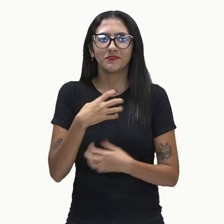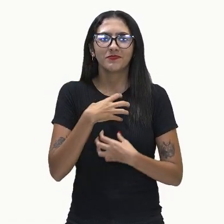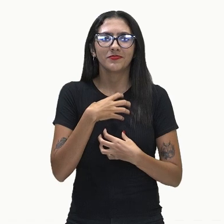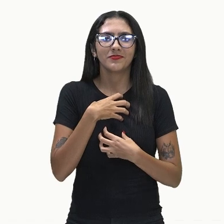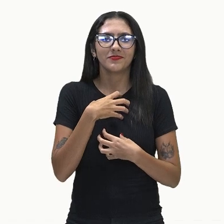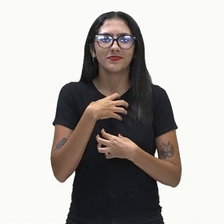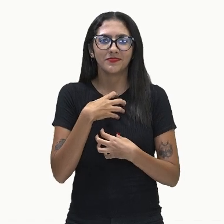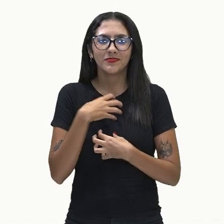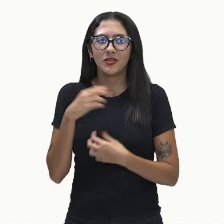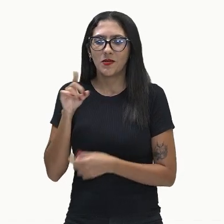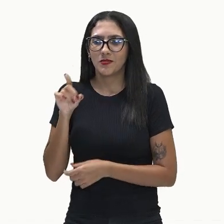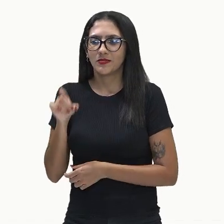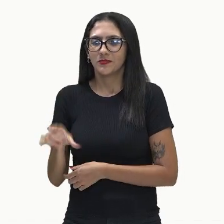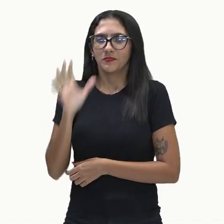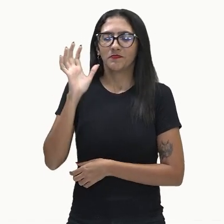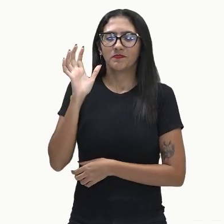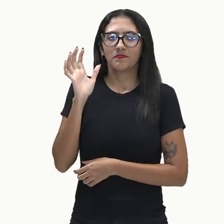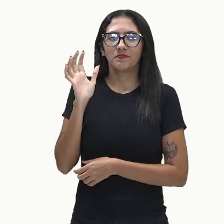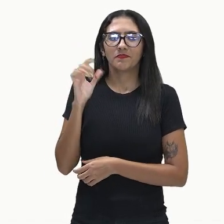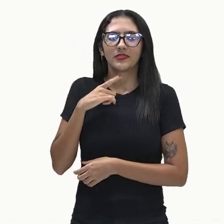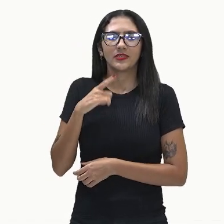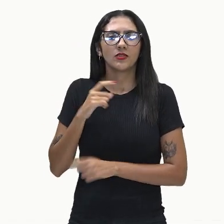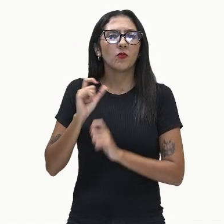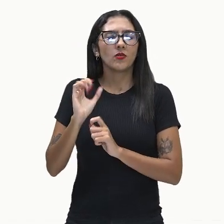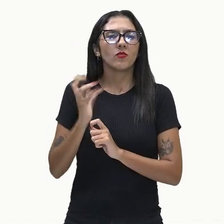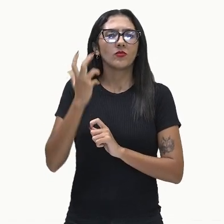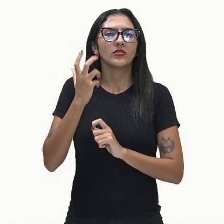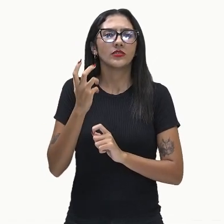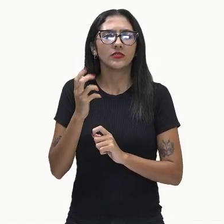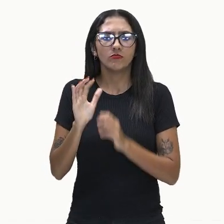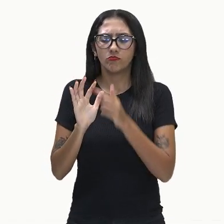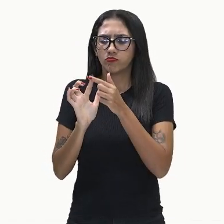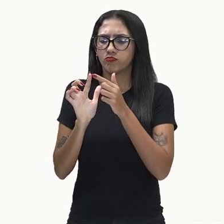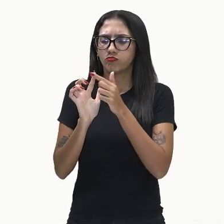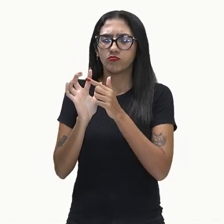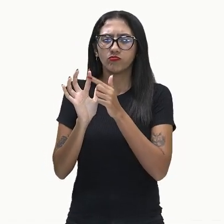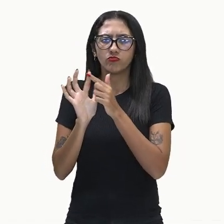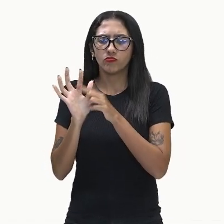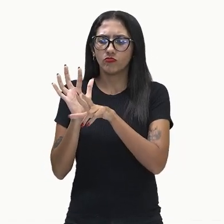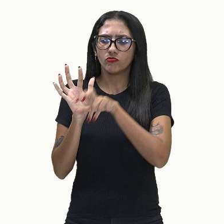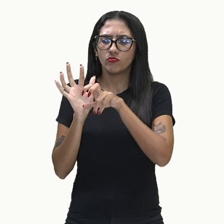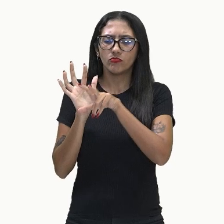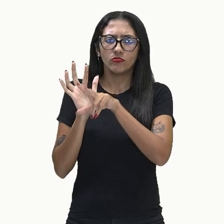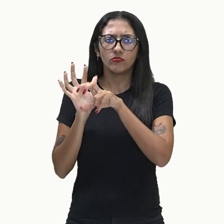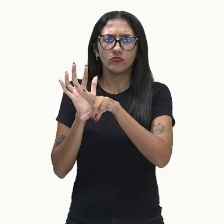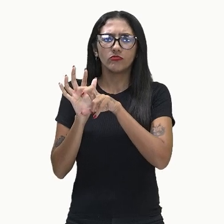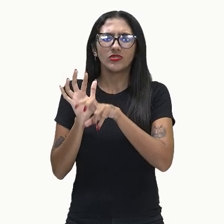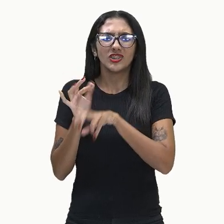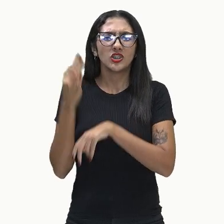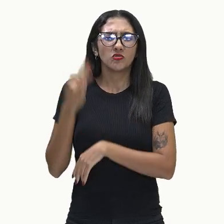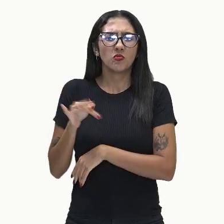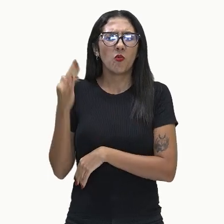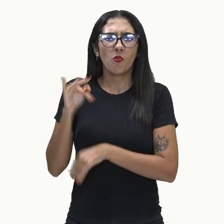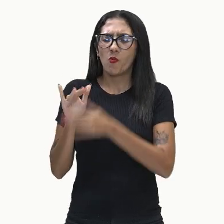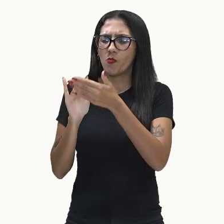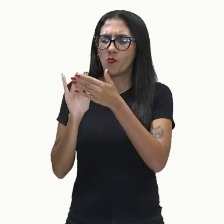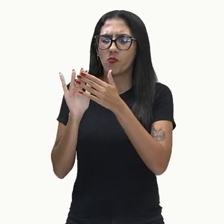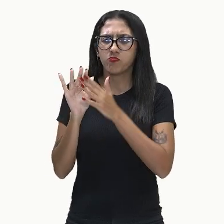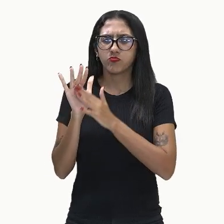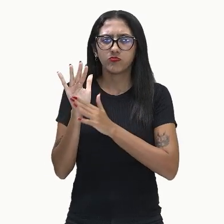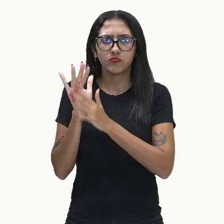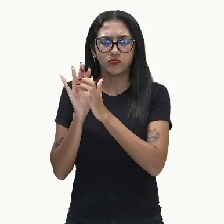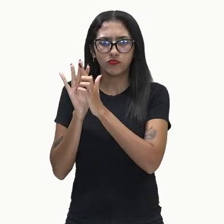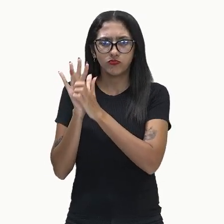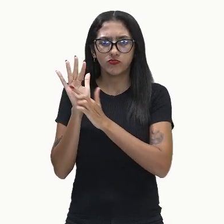puxa a sua mão. Por quê? Por conta dos receptores de dor na sua pele. E